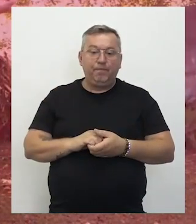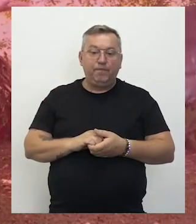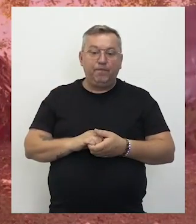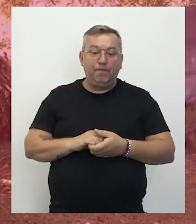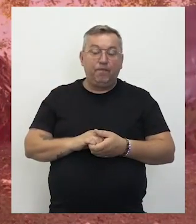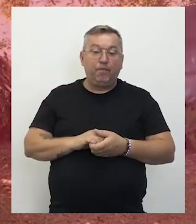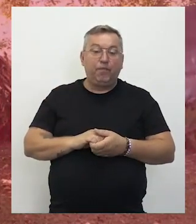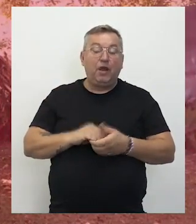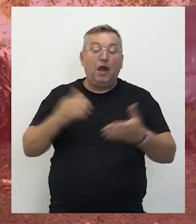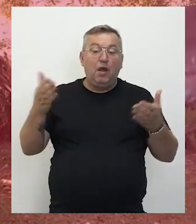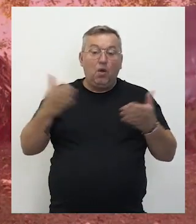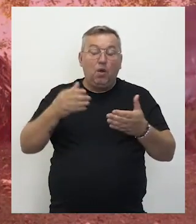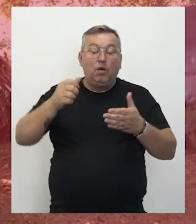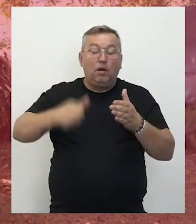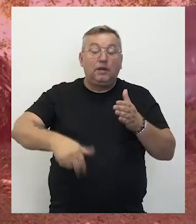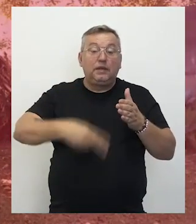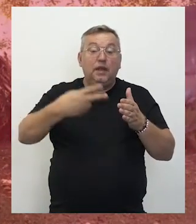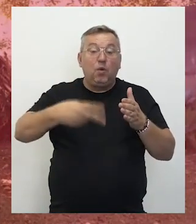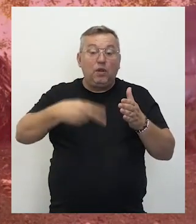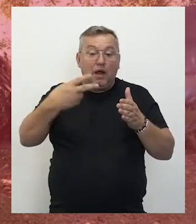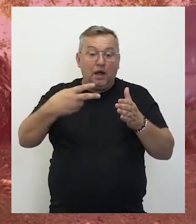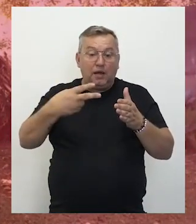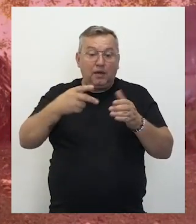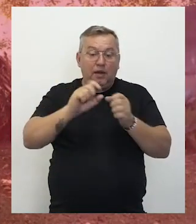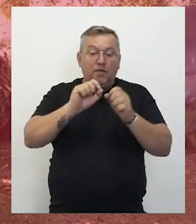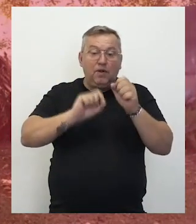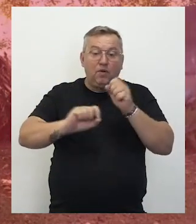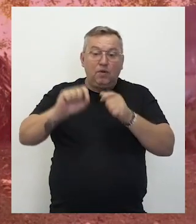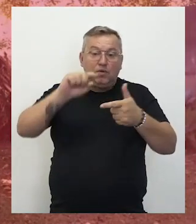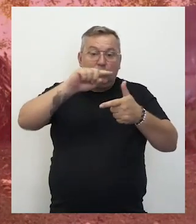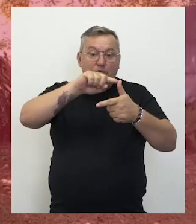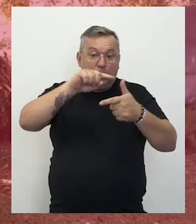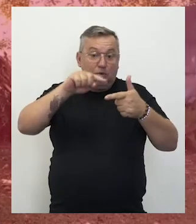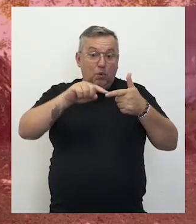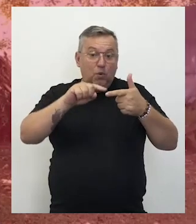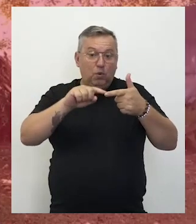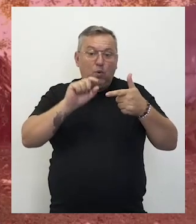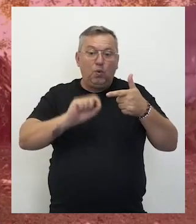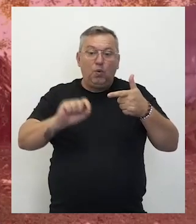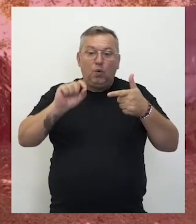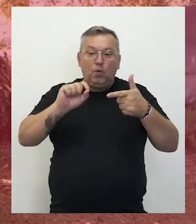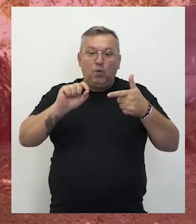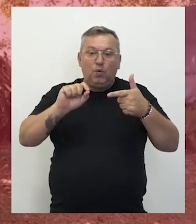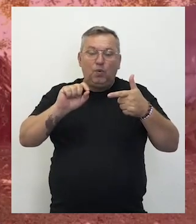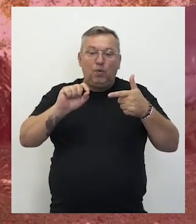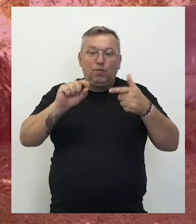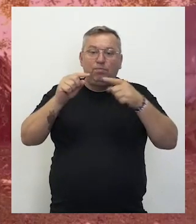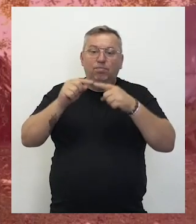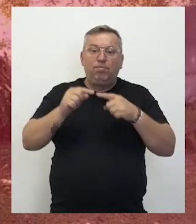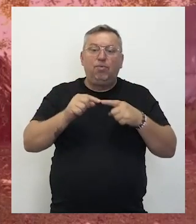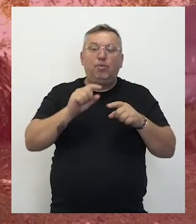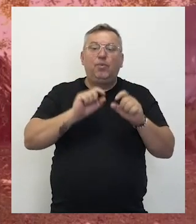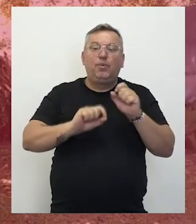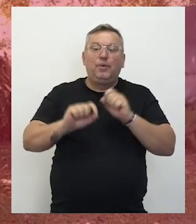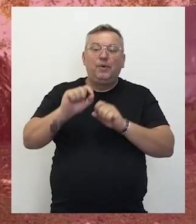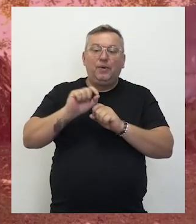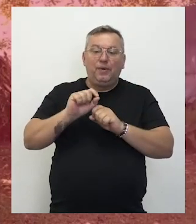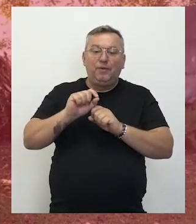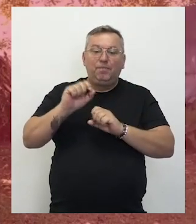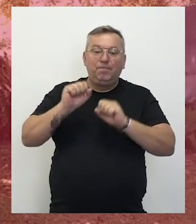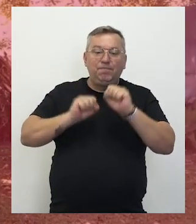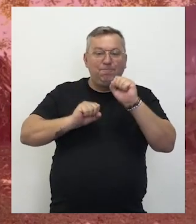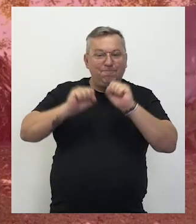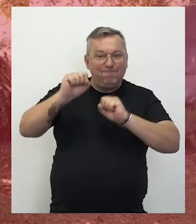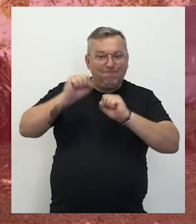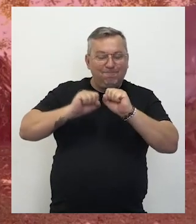Atividades secundárias formam a etapa intermediária do ciclo produtivo e estão normalmente relacionadas a